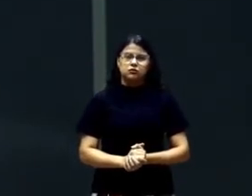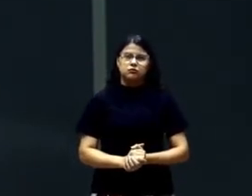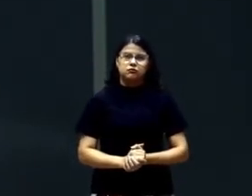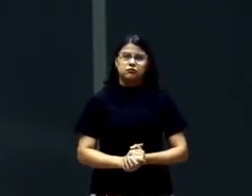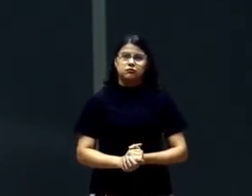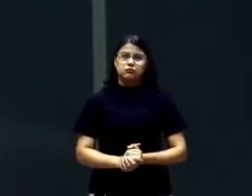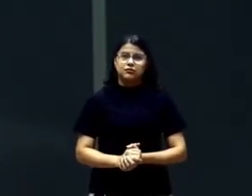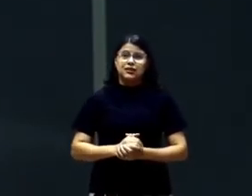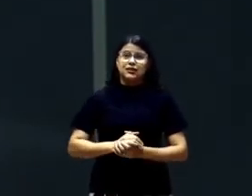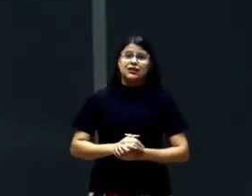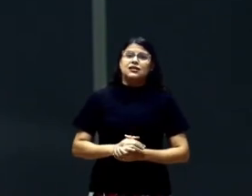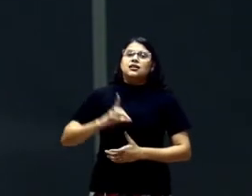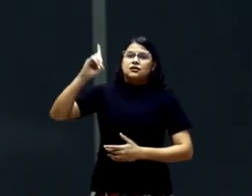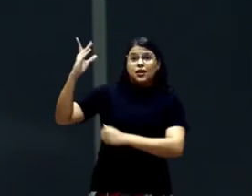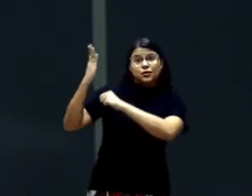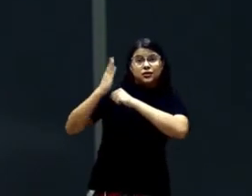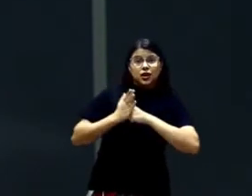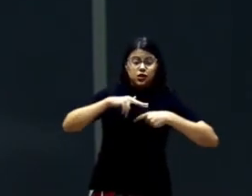tão agradáveis.